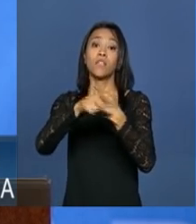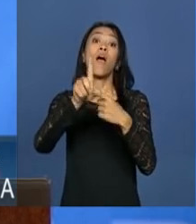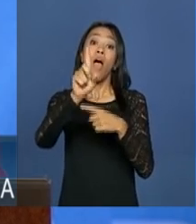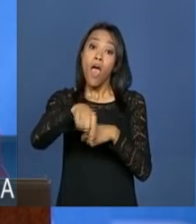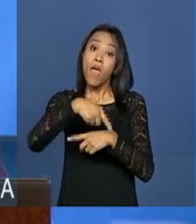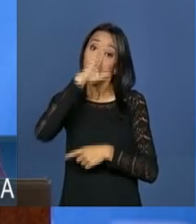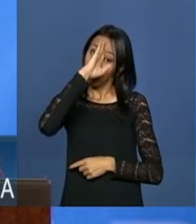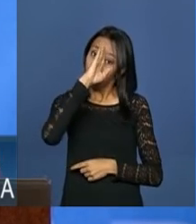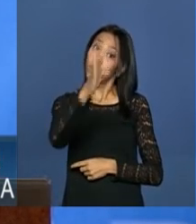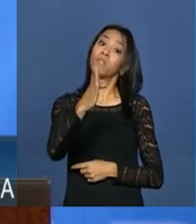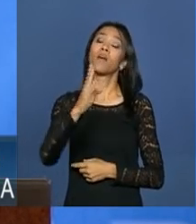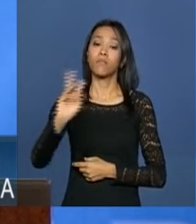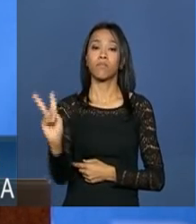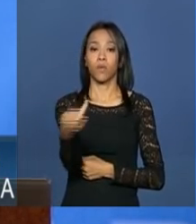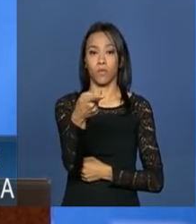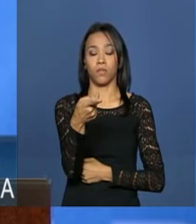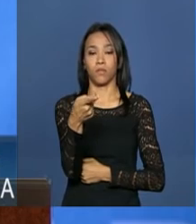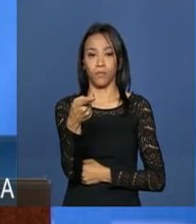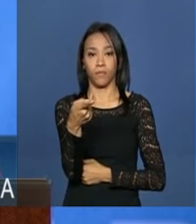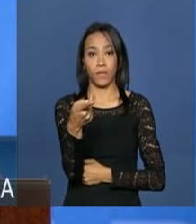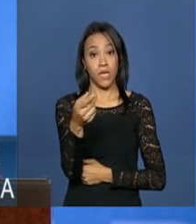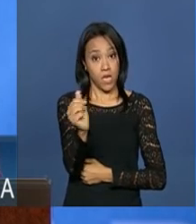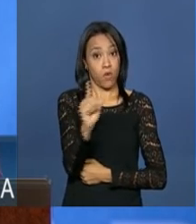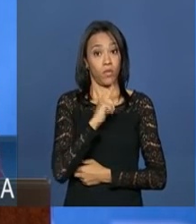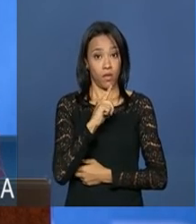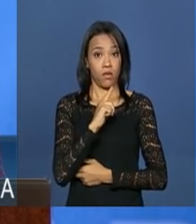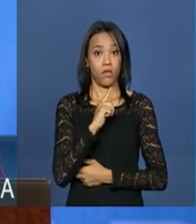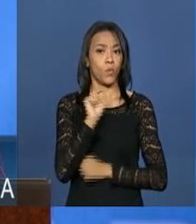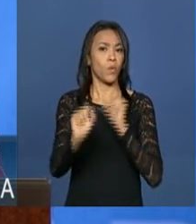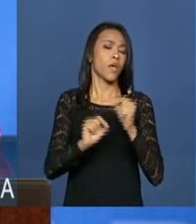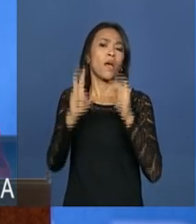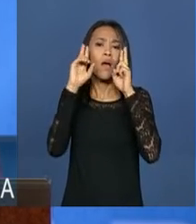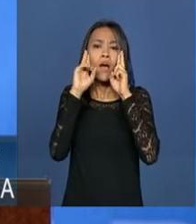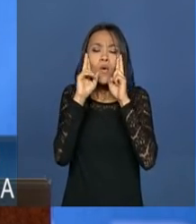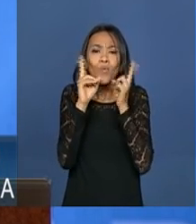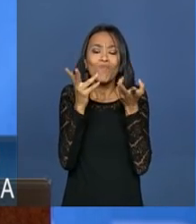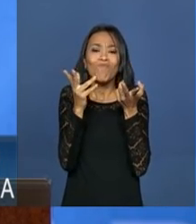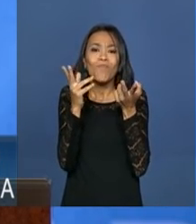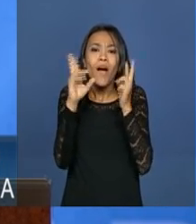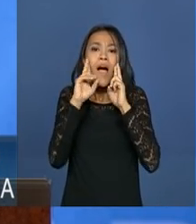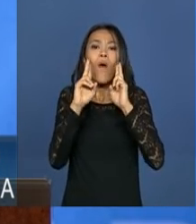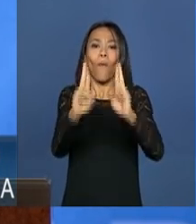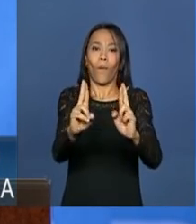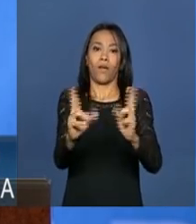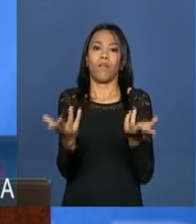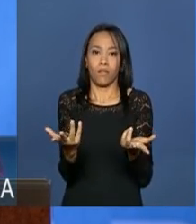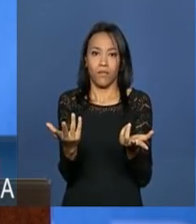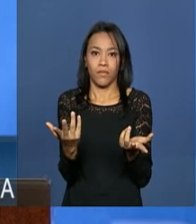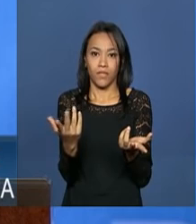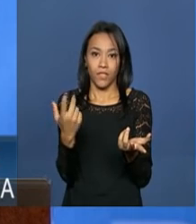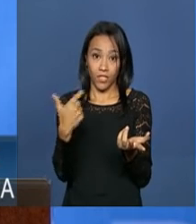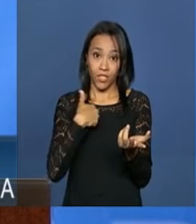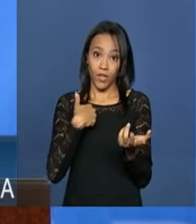uma das prioridades. E eu tenho a honra de ter sucedido também